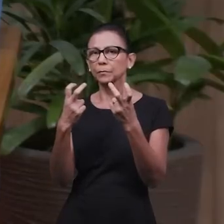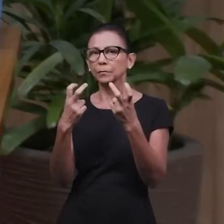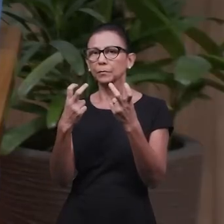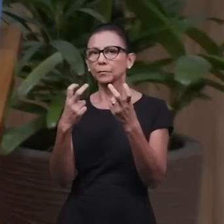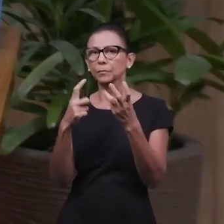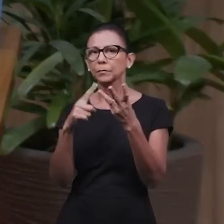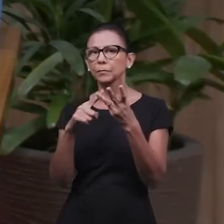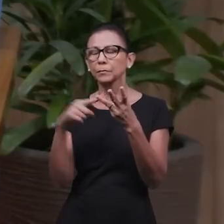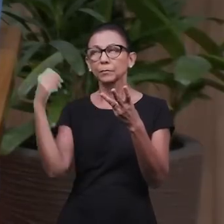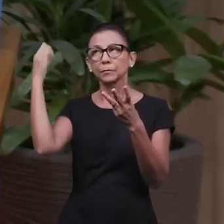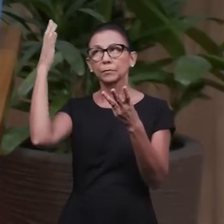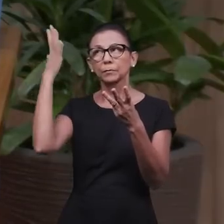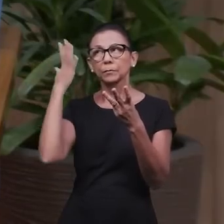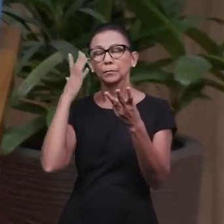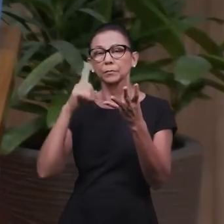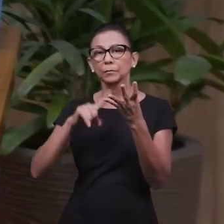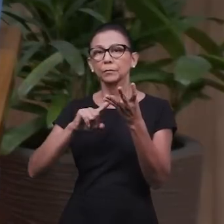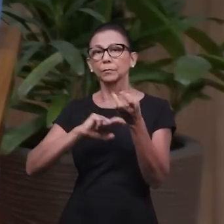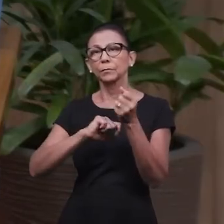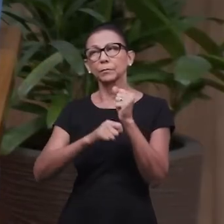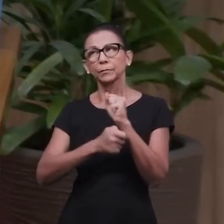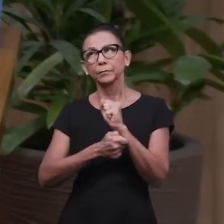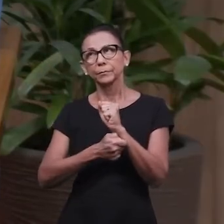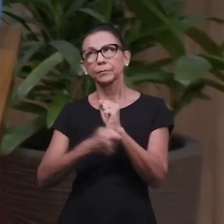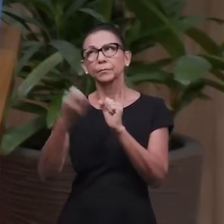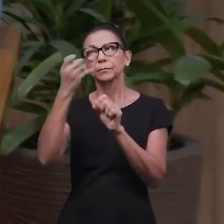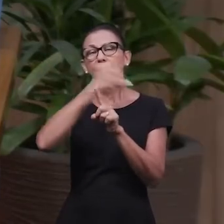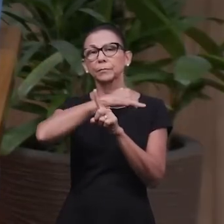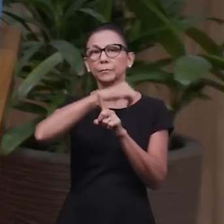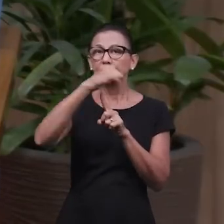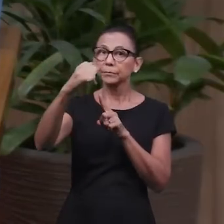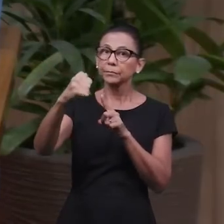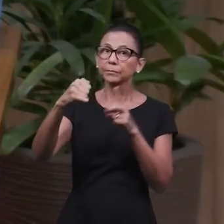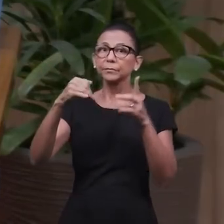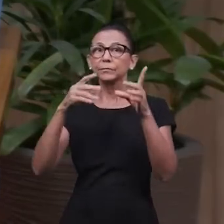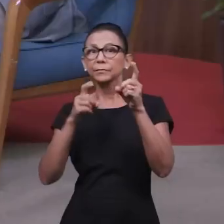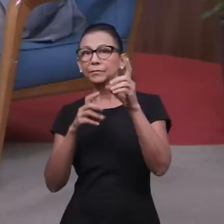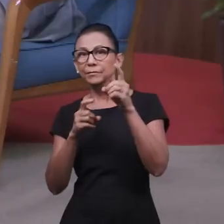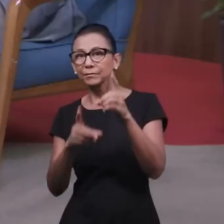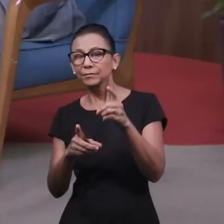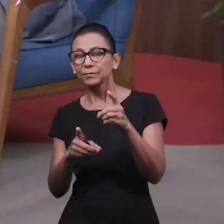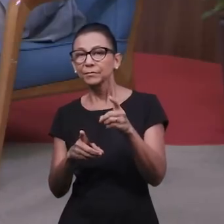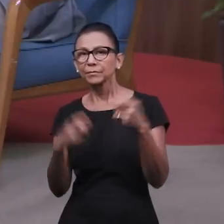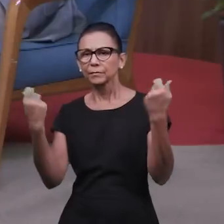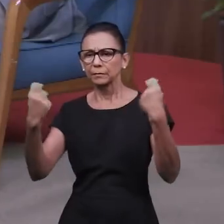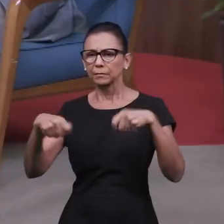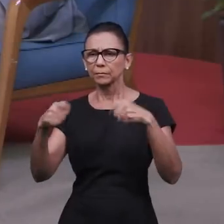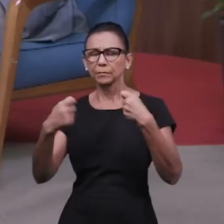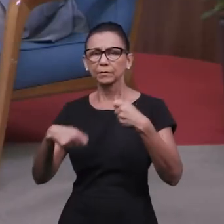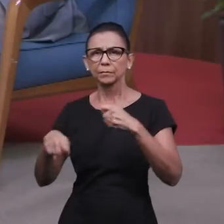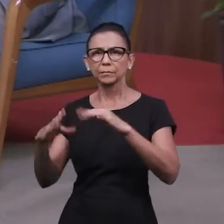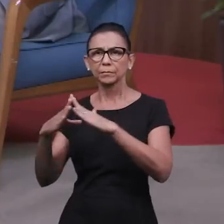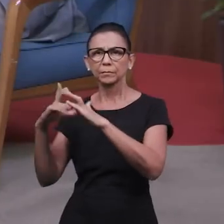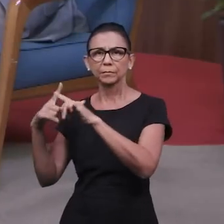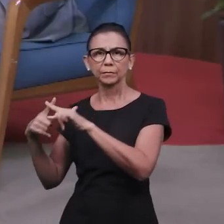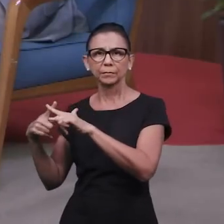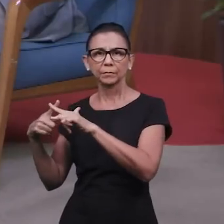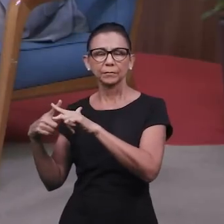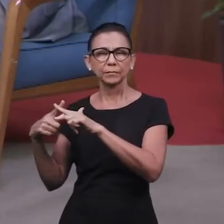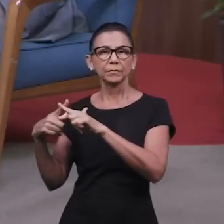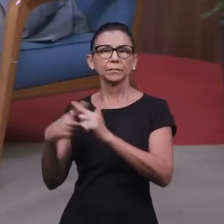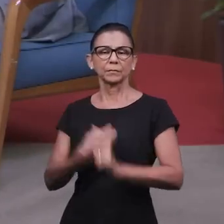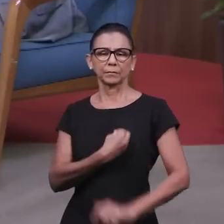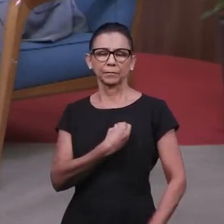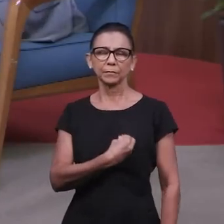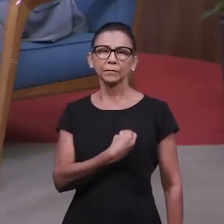o uso A dos meios, dos revelação, recursos os da graça. mistérios, o Isso. profético, a doutrina. A igreja precisa estar vivendo isso É. para são, esse são